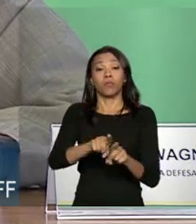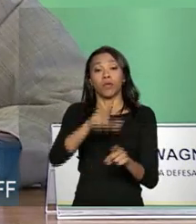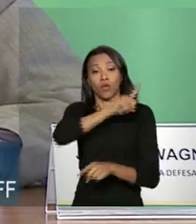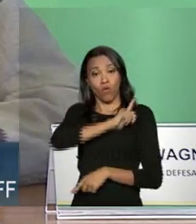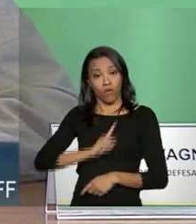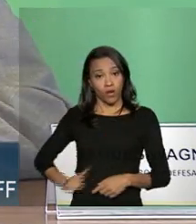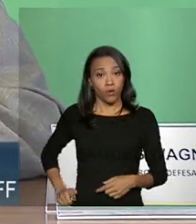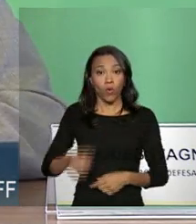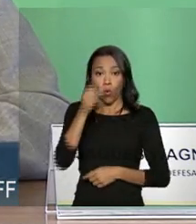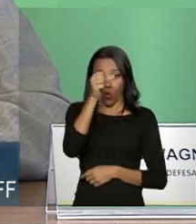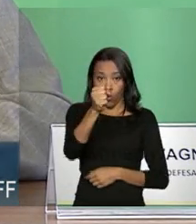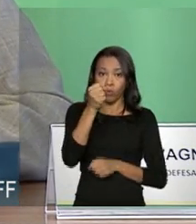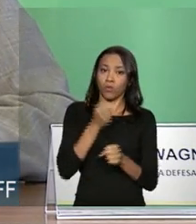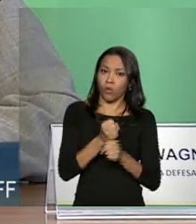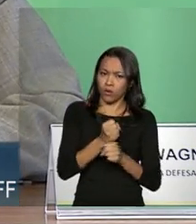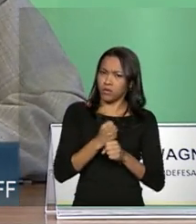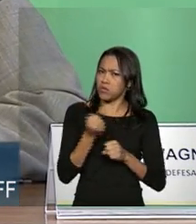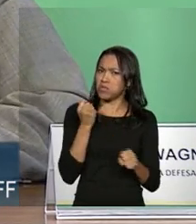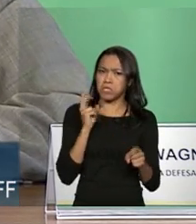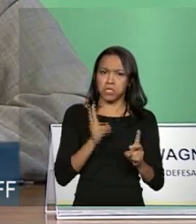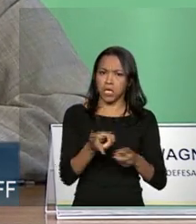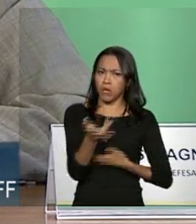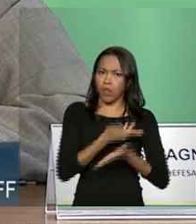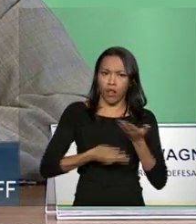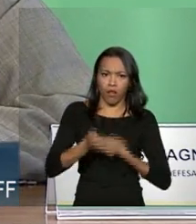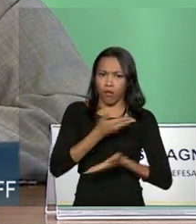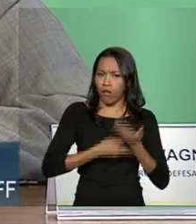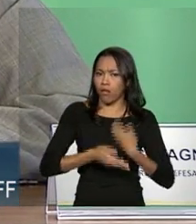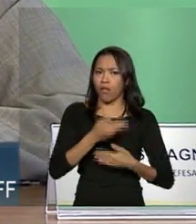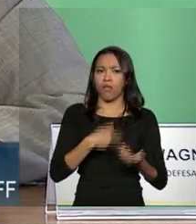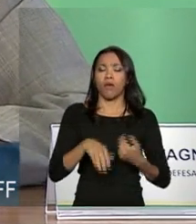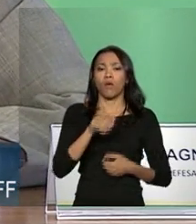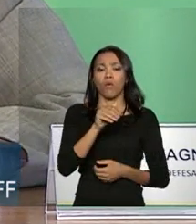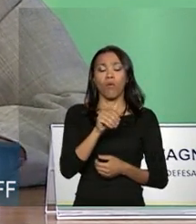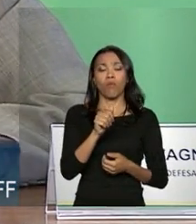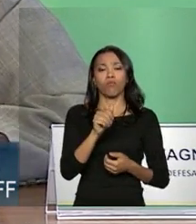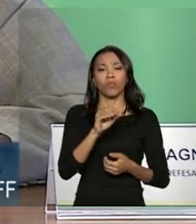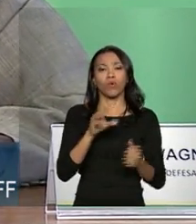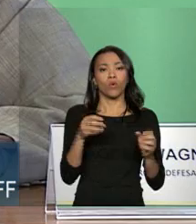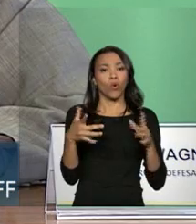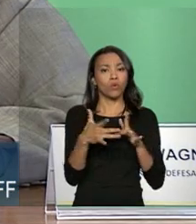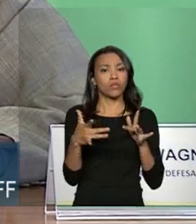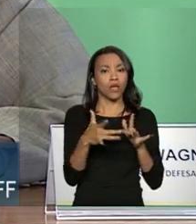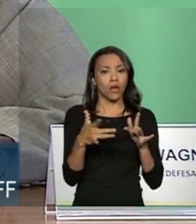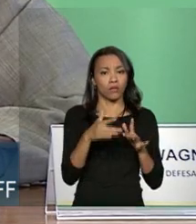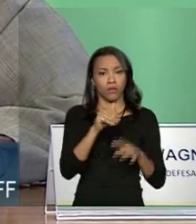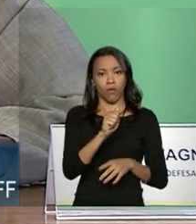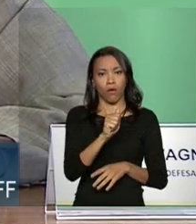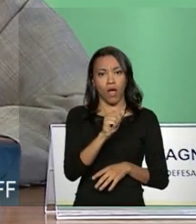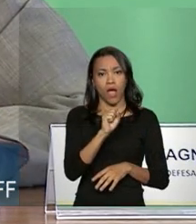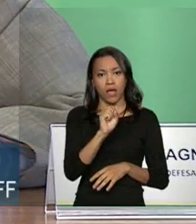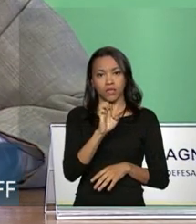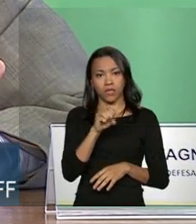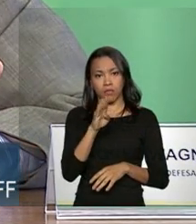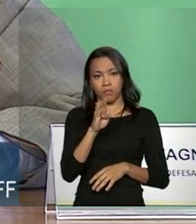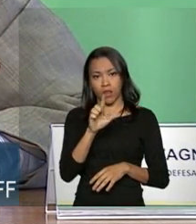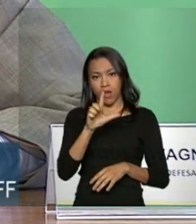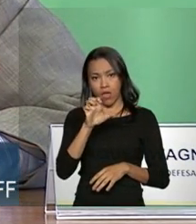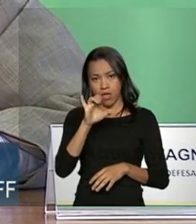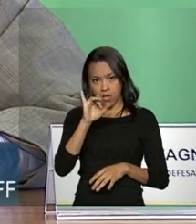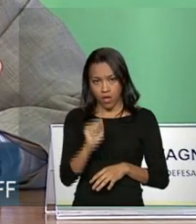Assembleia Legislativa, e o papel do presidente da casa, independente de não ser vedado a ele ter as